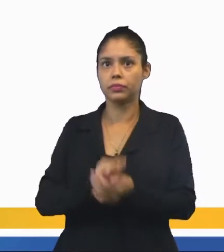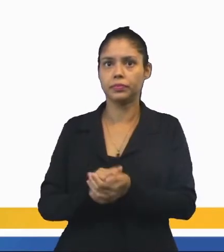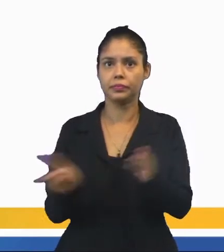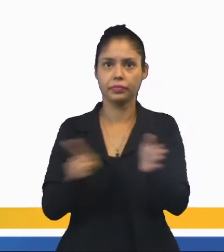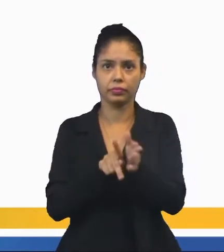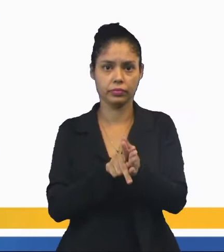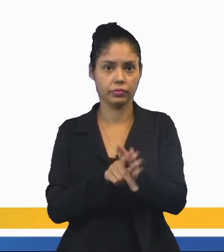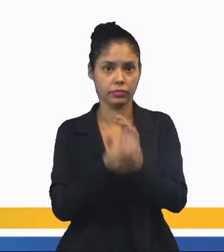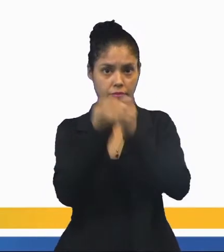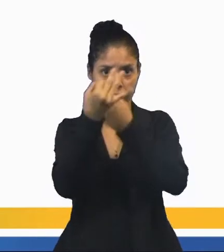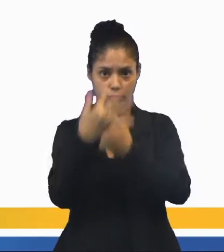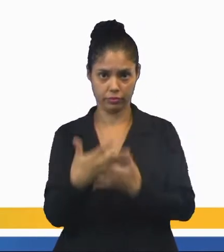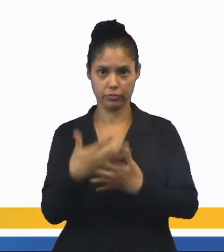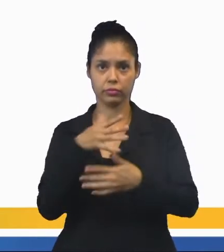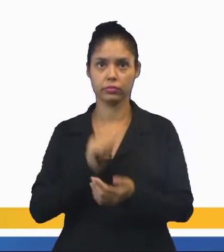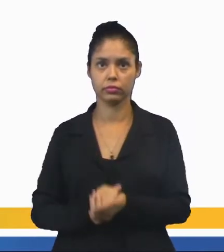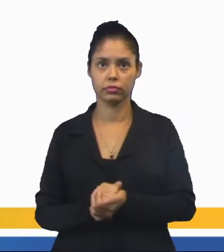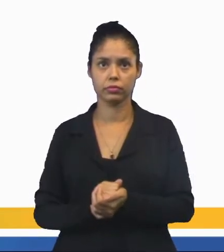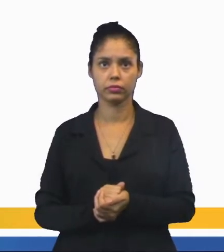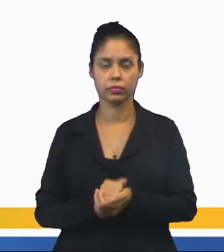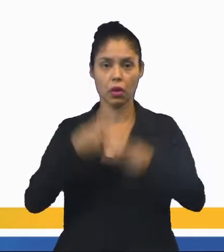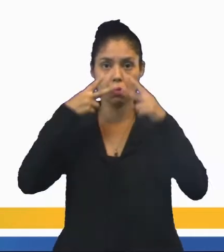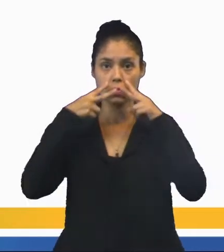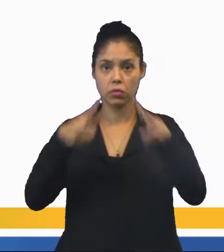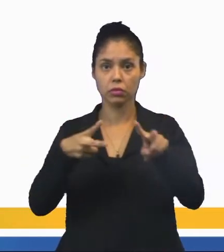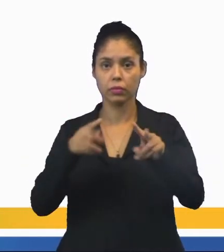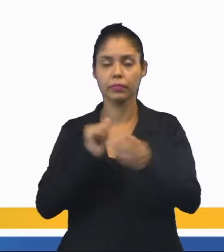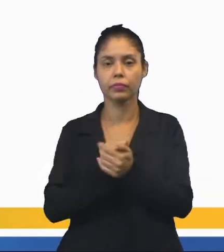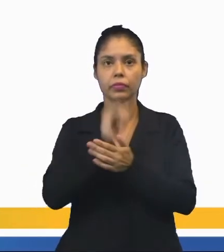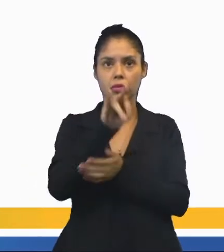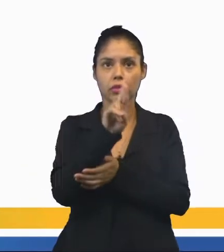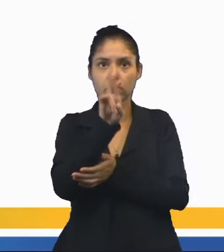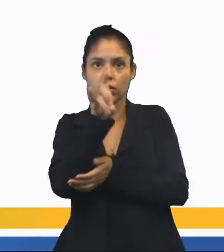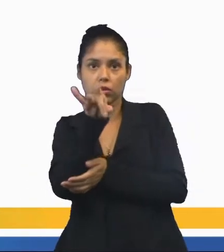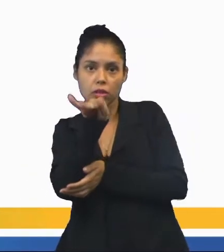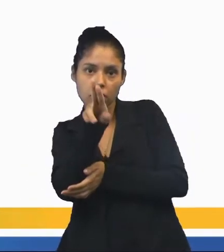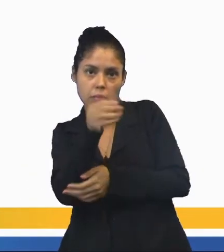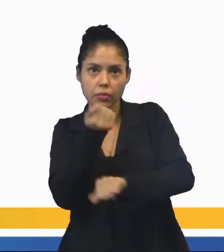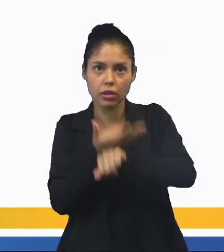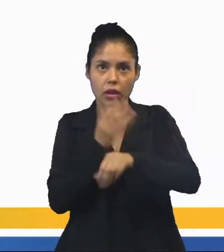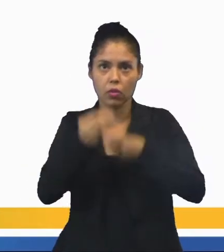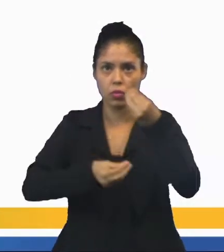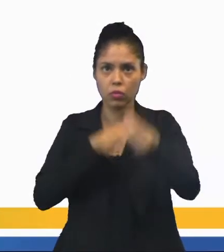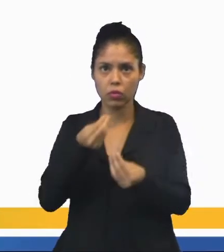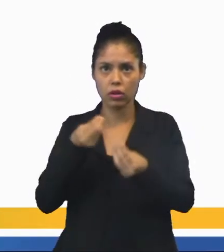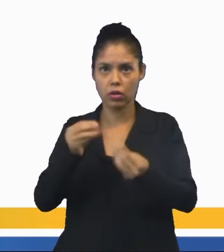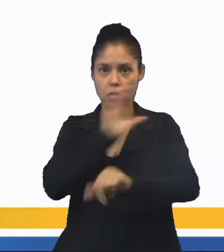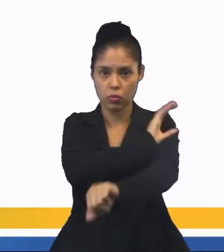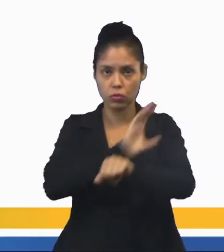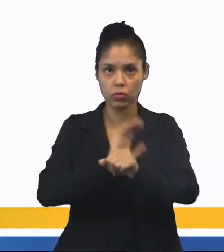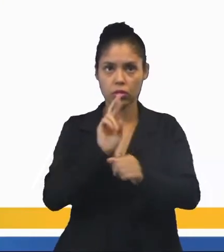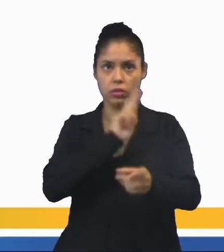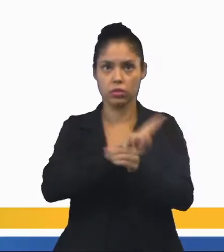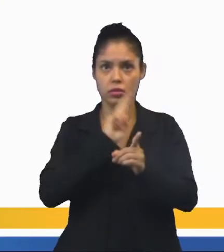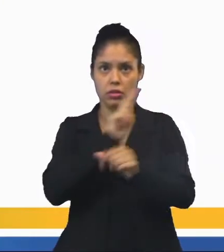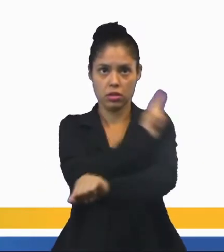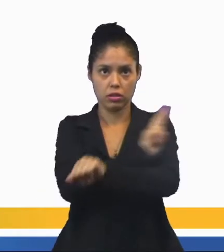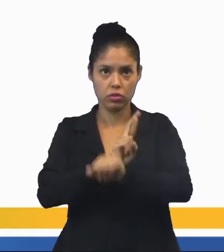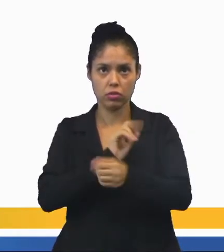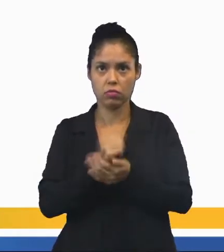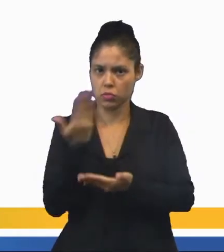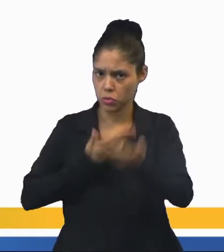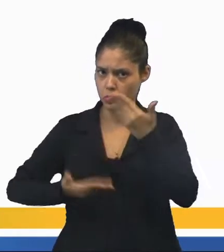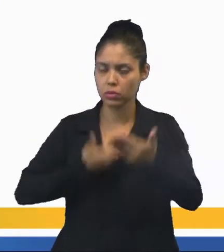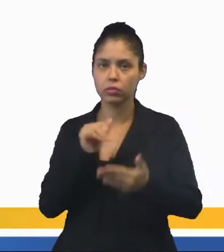se refere a uma visão interdisciplinar do modo como cultura e religião se associam.